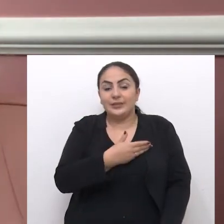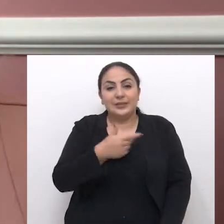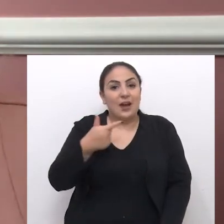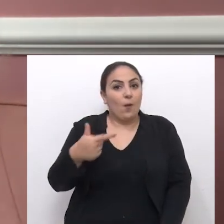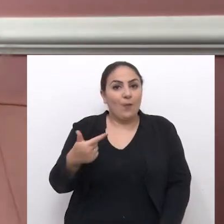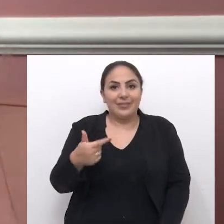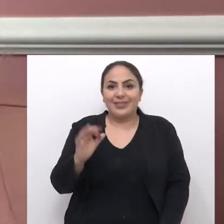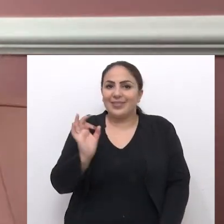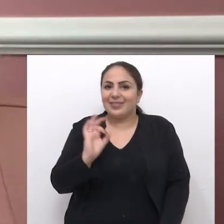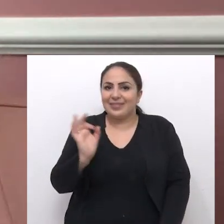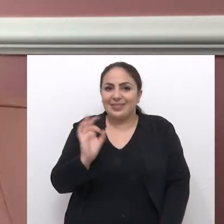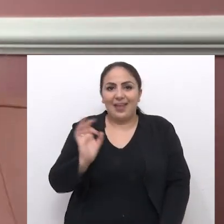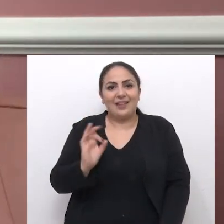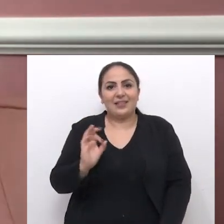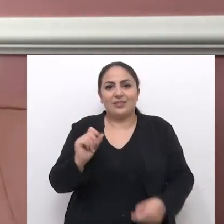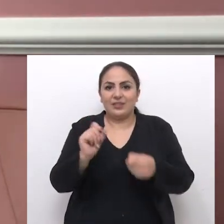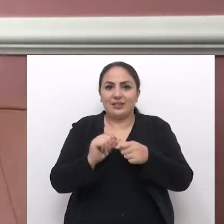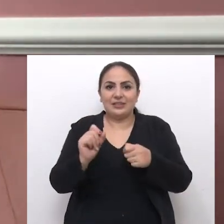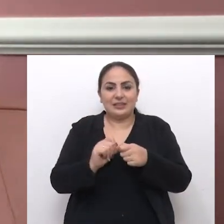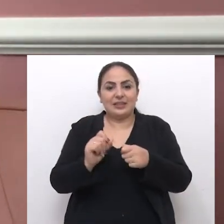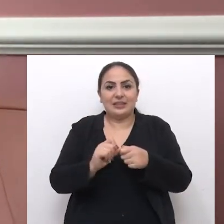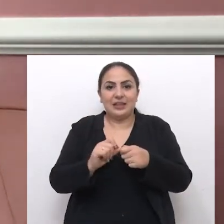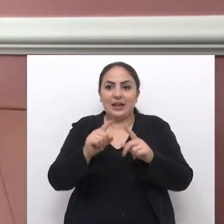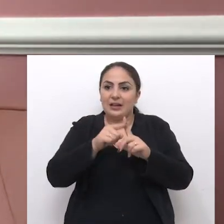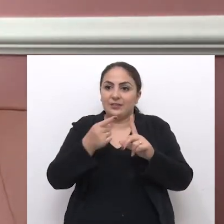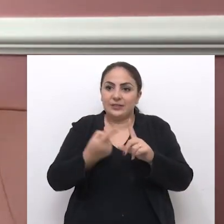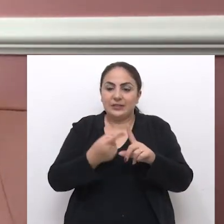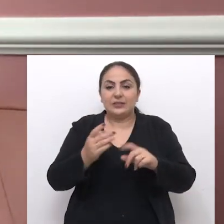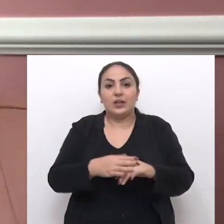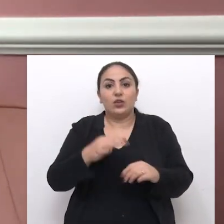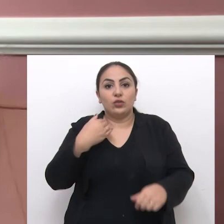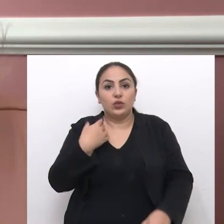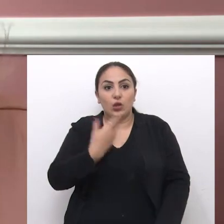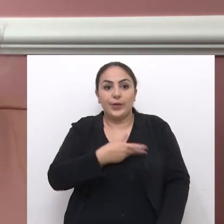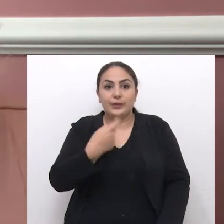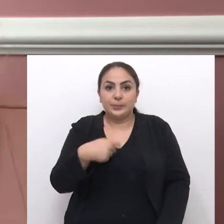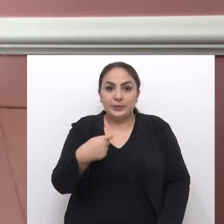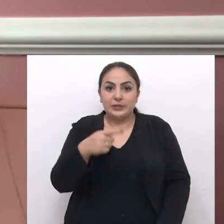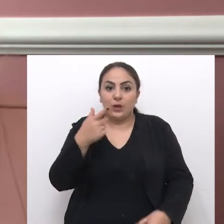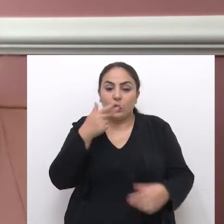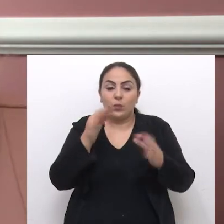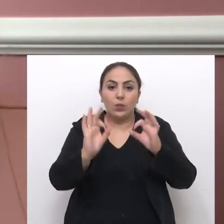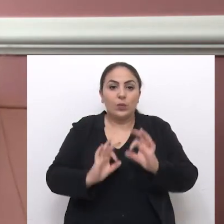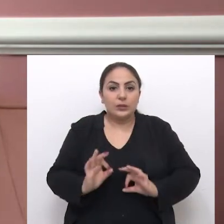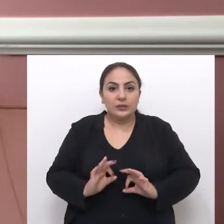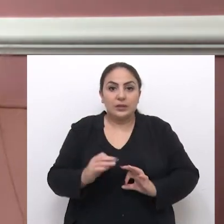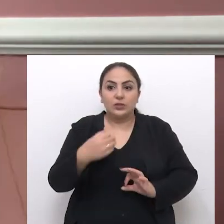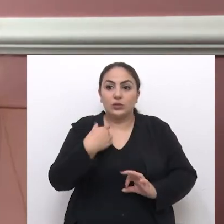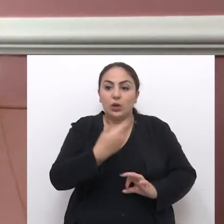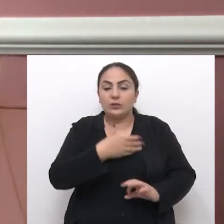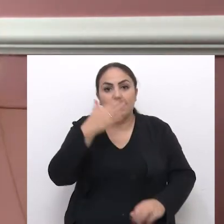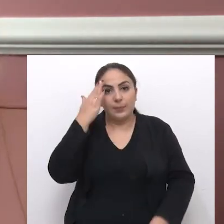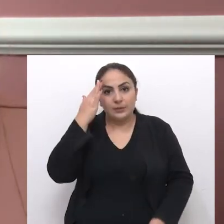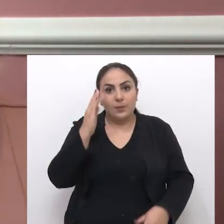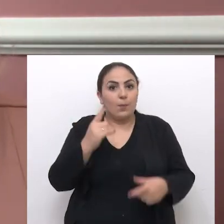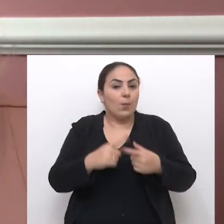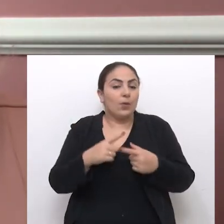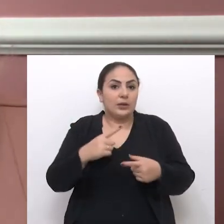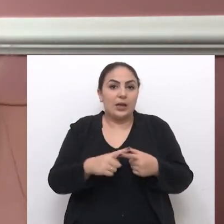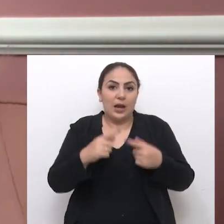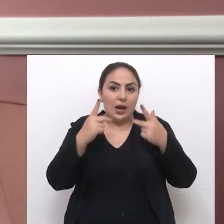gente não tem nada o que fazer na gestação, tá? A gente tem como preparar a nossa cabeça,